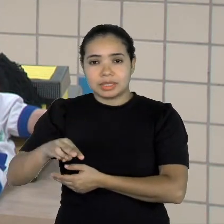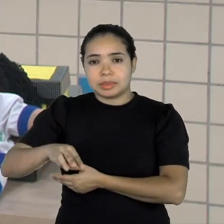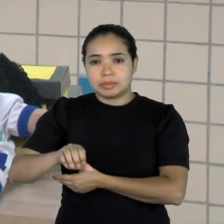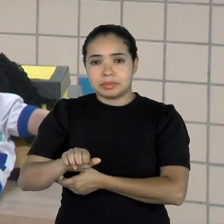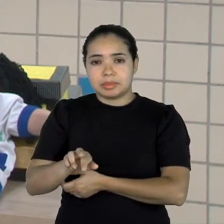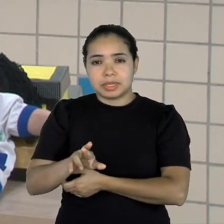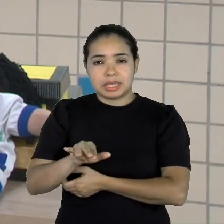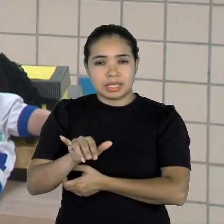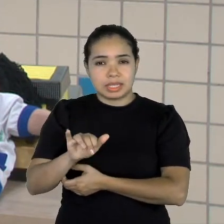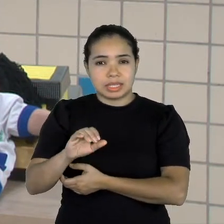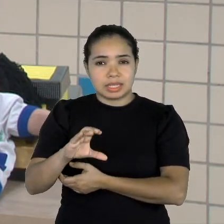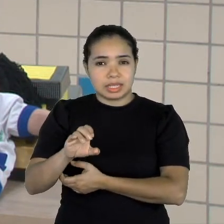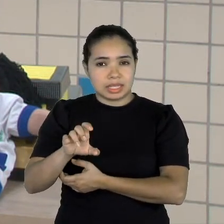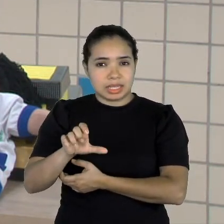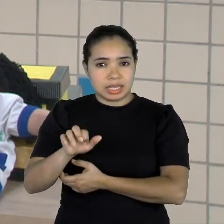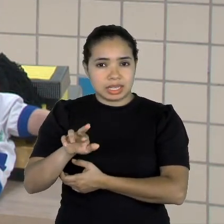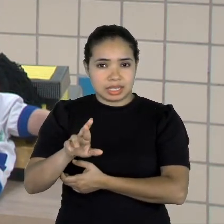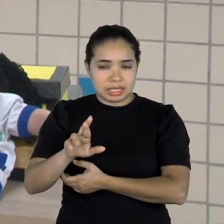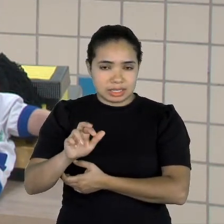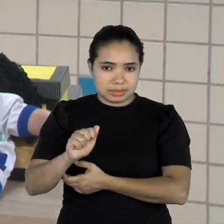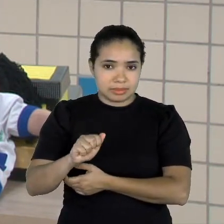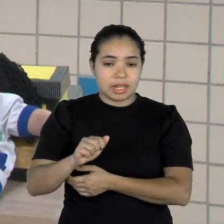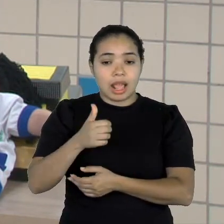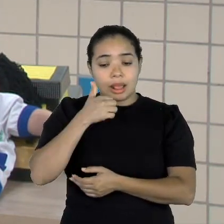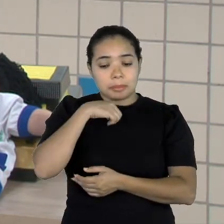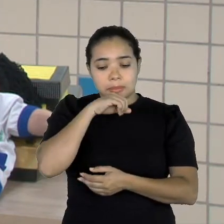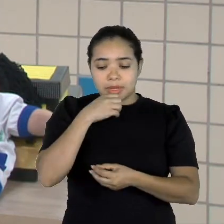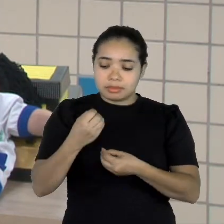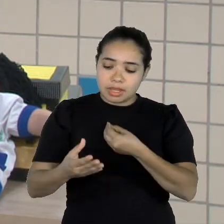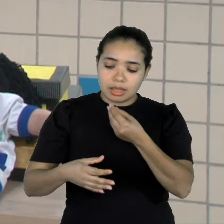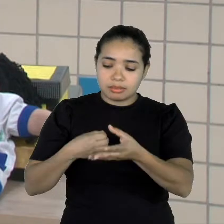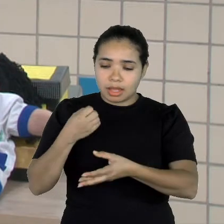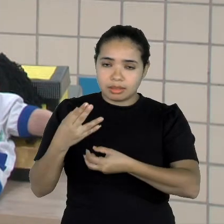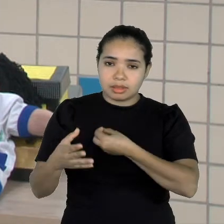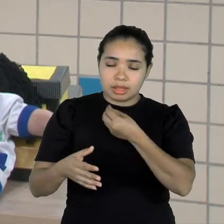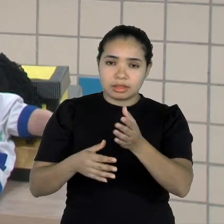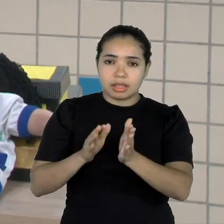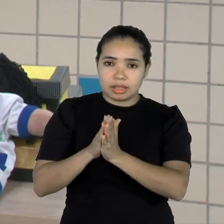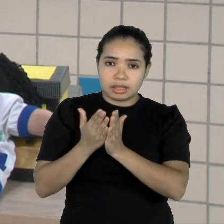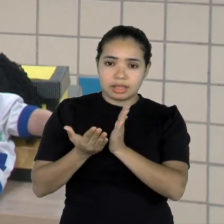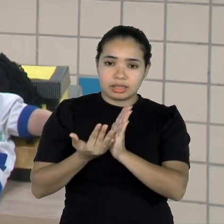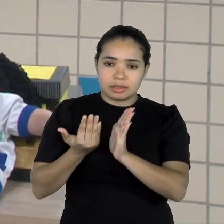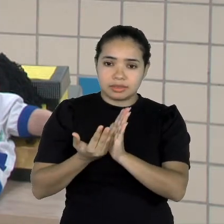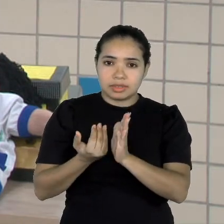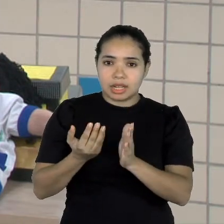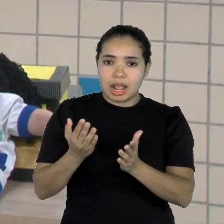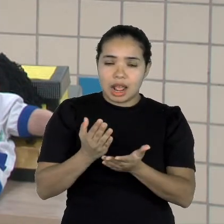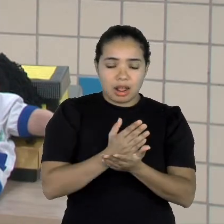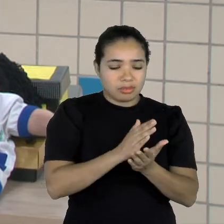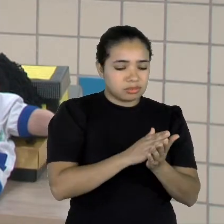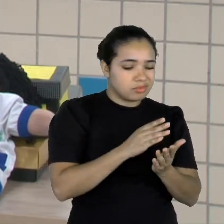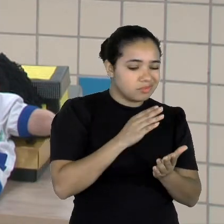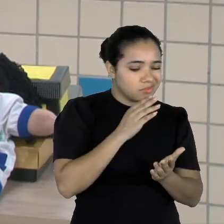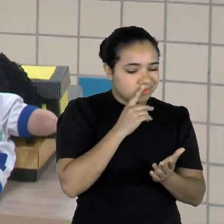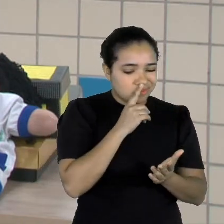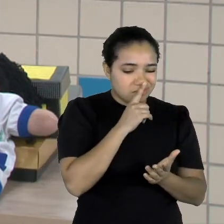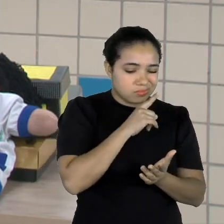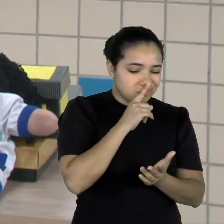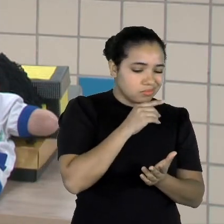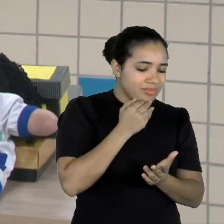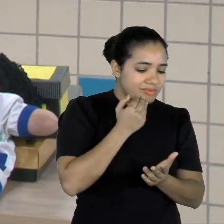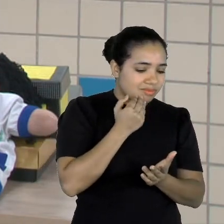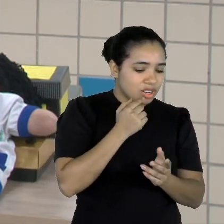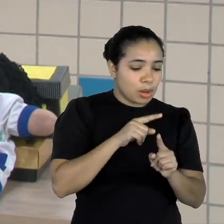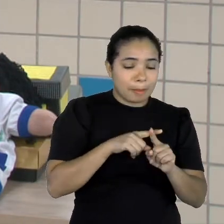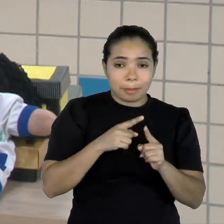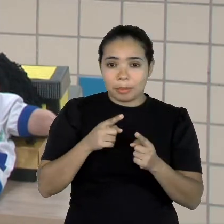A mãe leva para casa todos os livros que encontra. Geralmente, alguns não estão em bom estado, porém ela e a filha